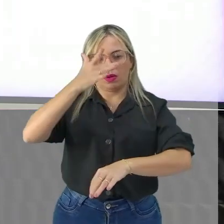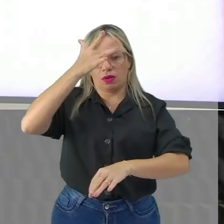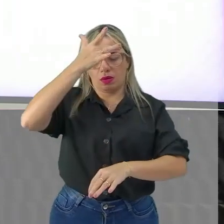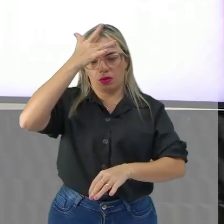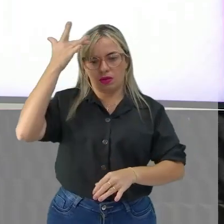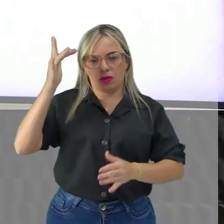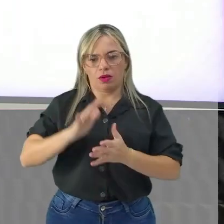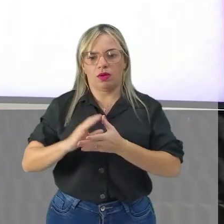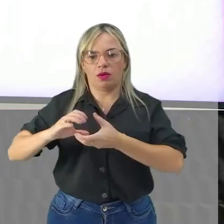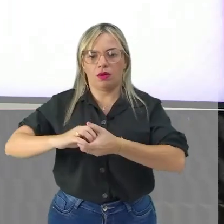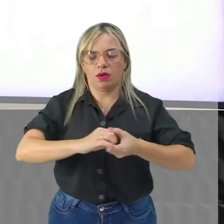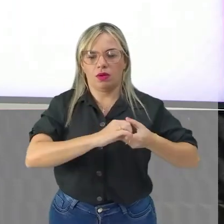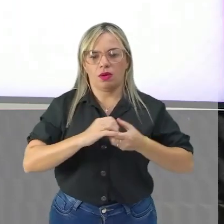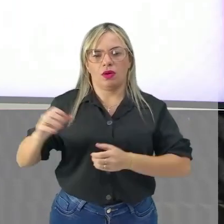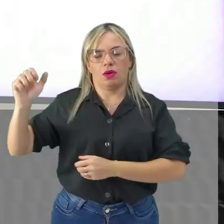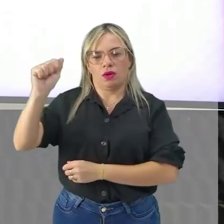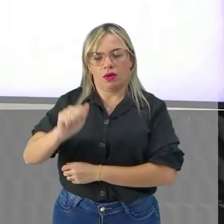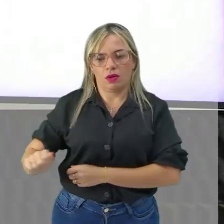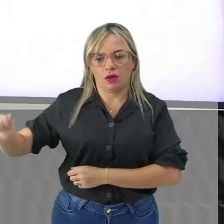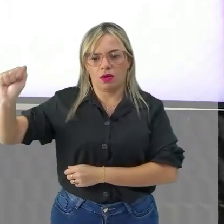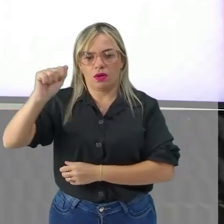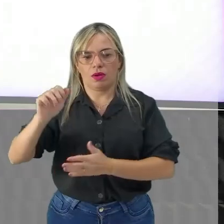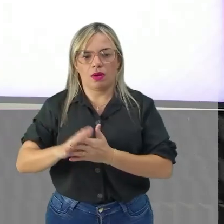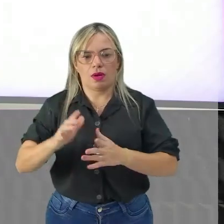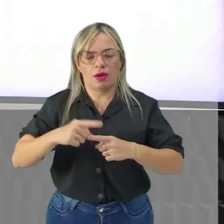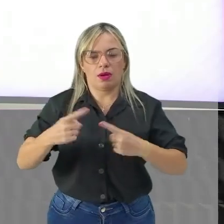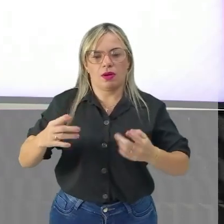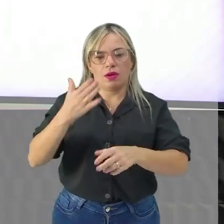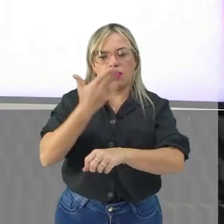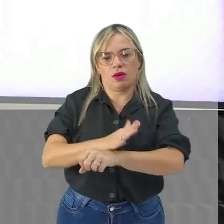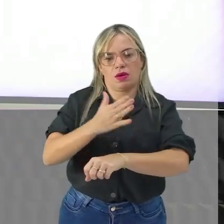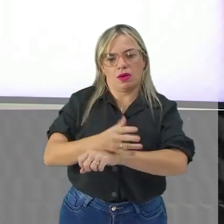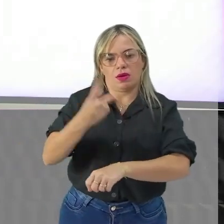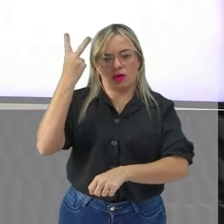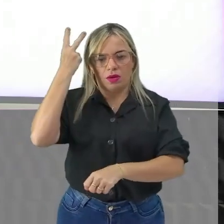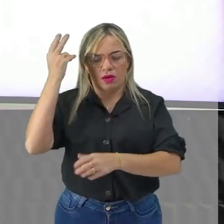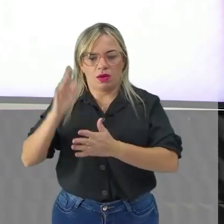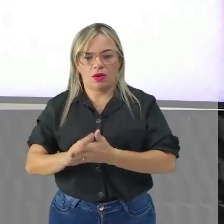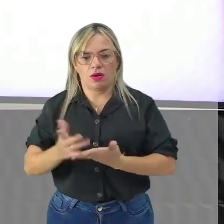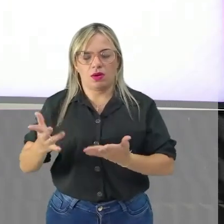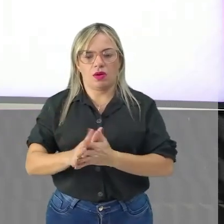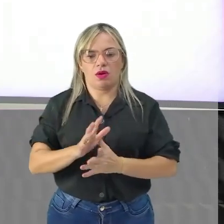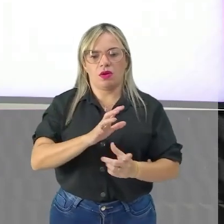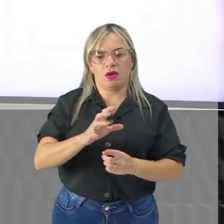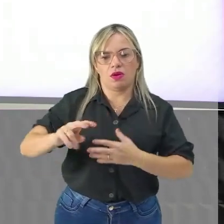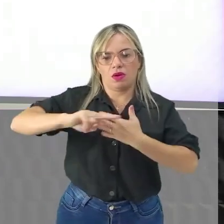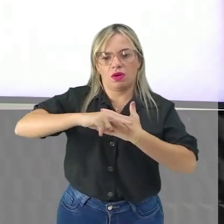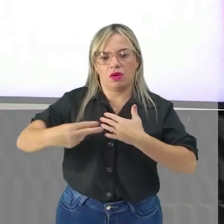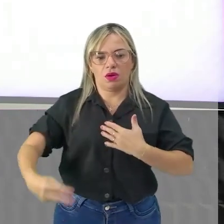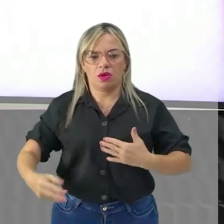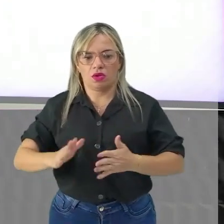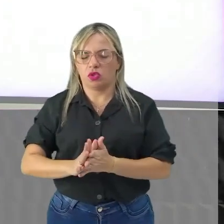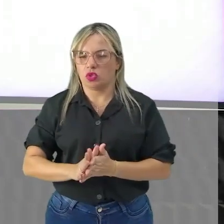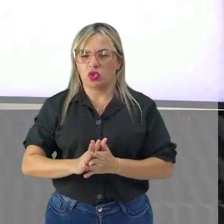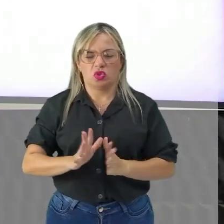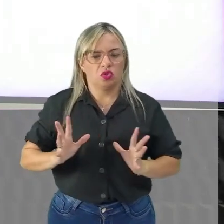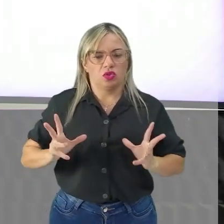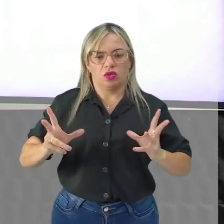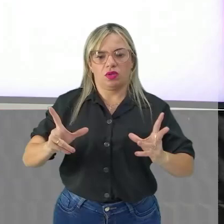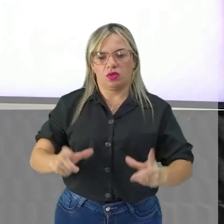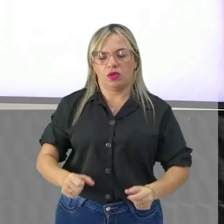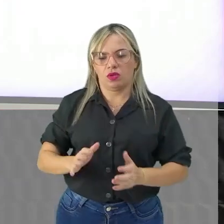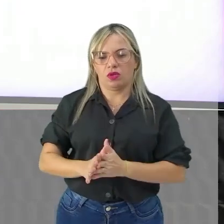por pessoa, cooperação ou associação. Contudo, na prática, é comum vermos impactos de toda a ordem provenientes